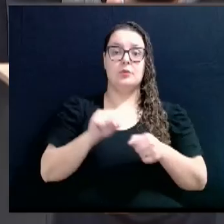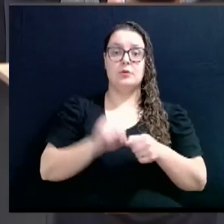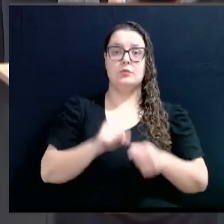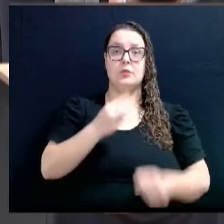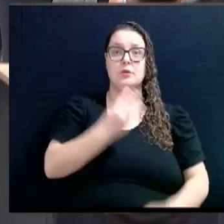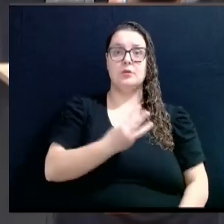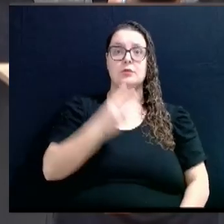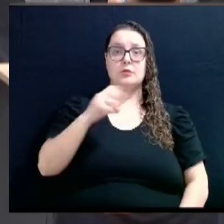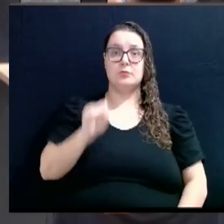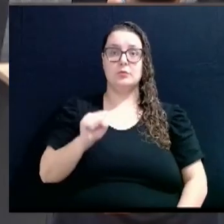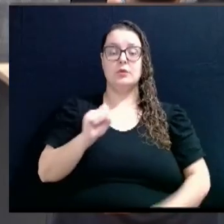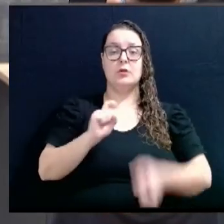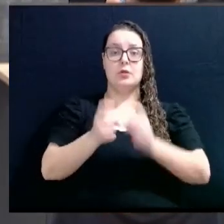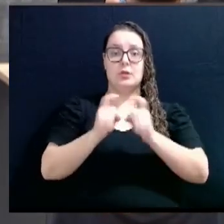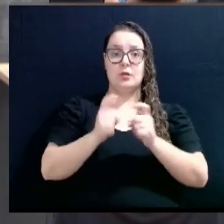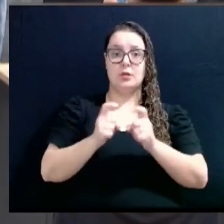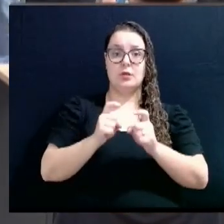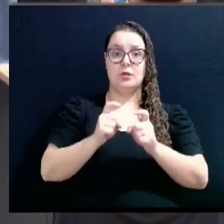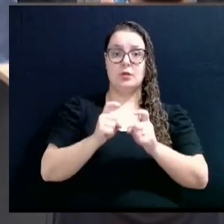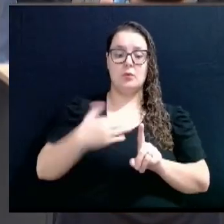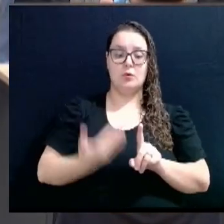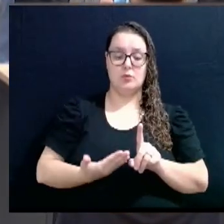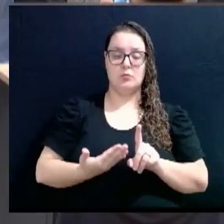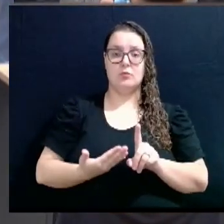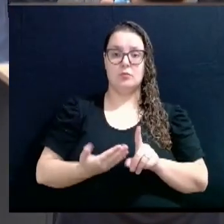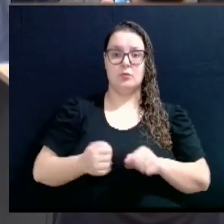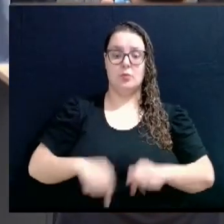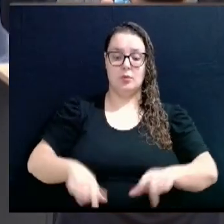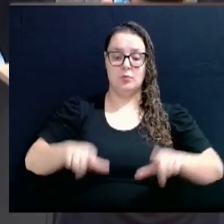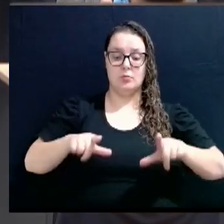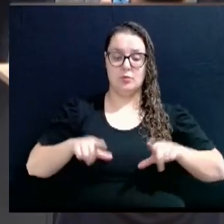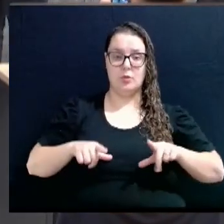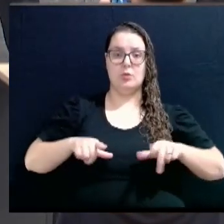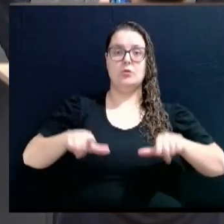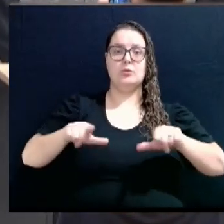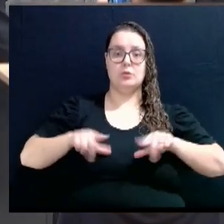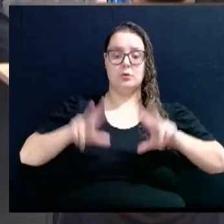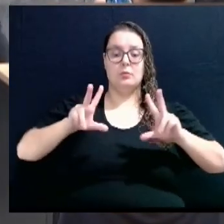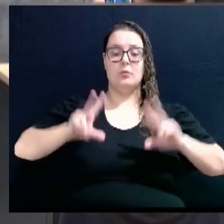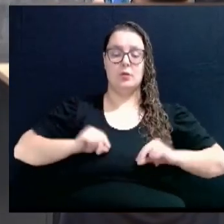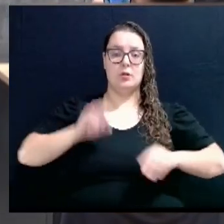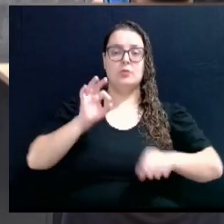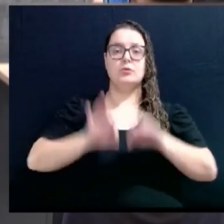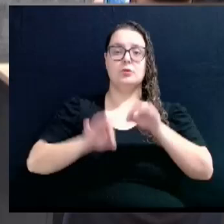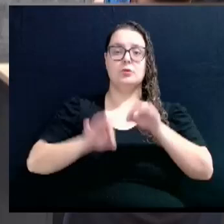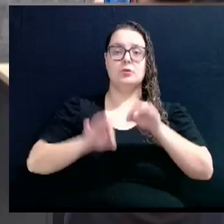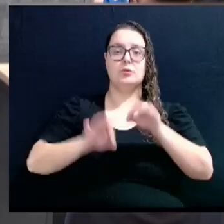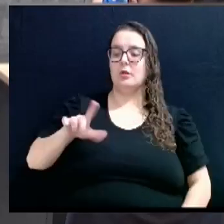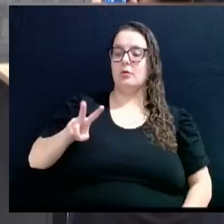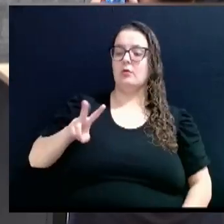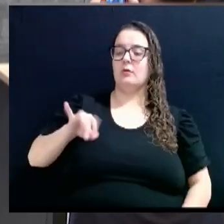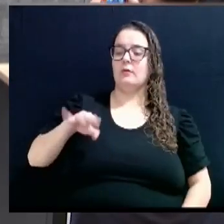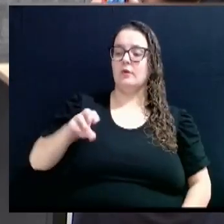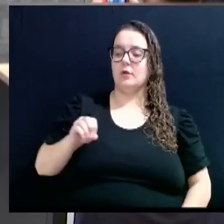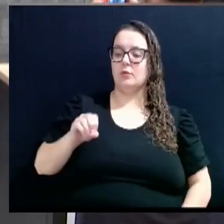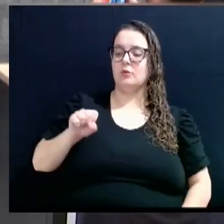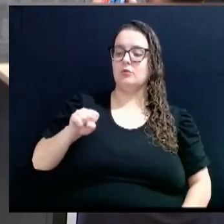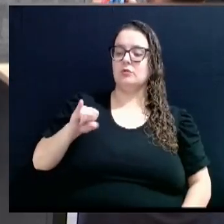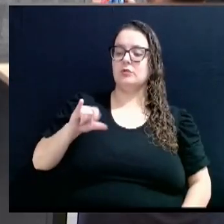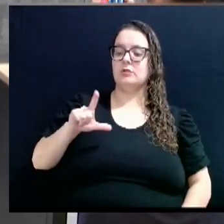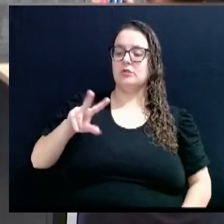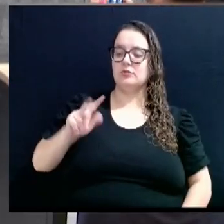38ª reunião solene para a entrega do Diploma de Mérito Jurídico Elvino Silva Filho a